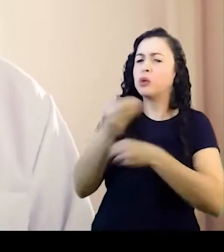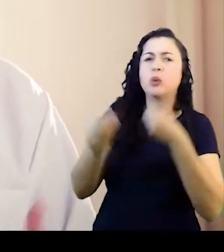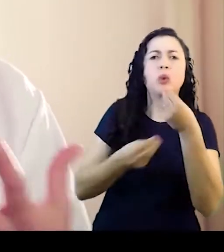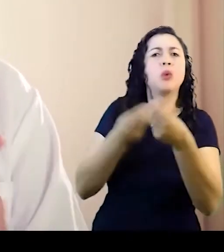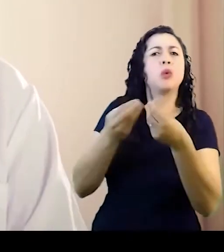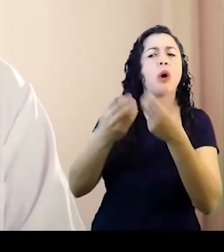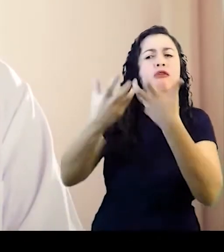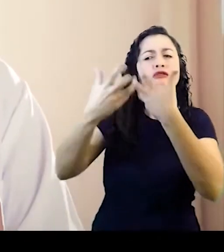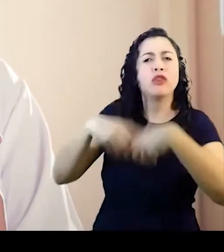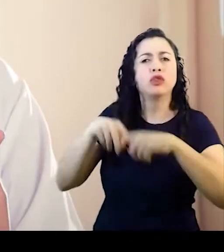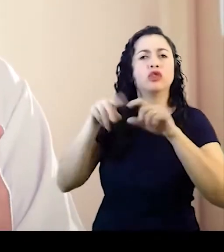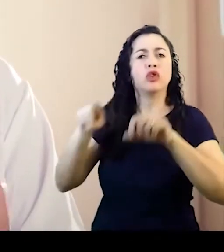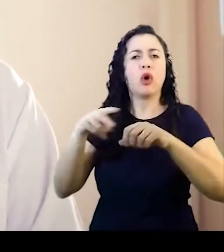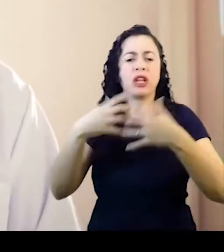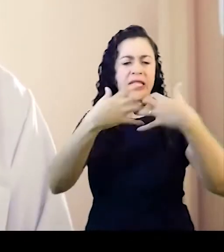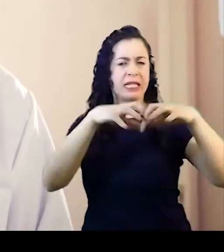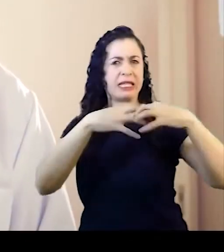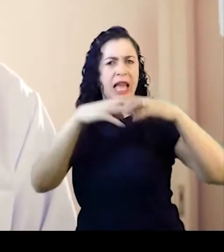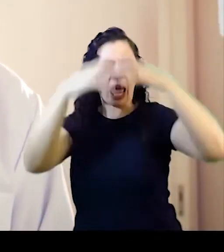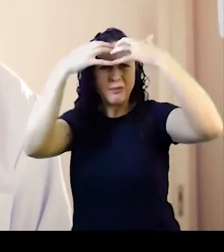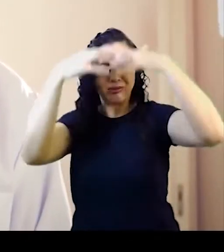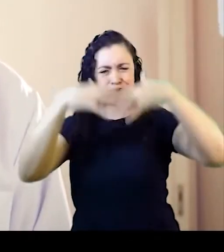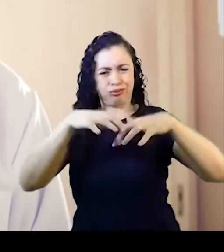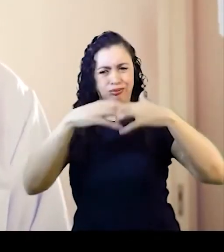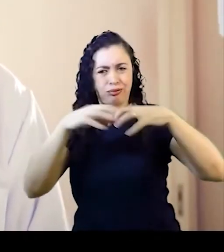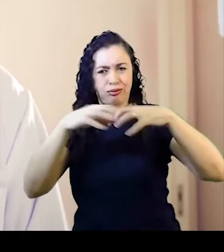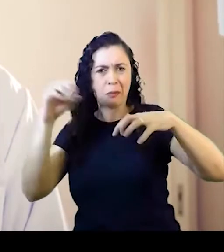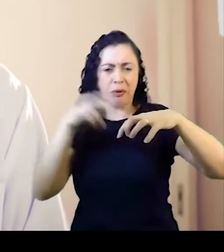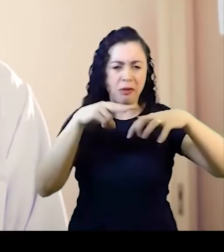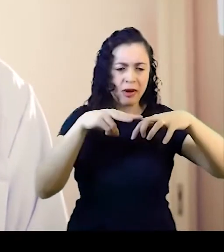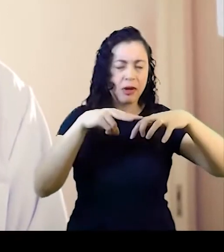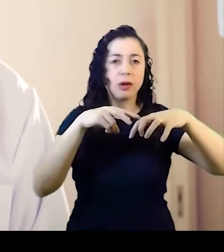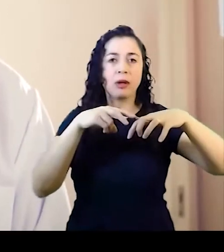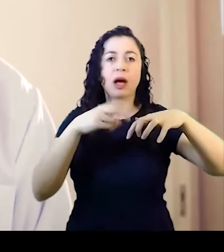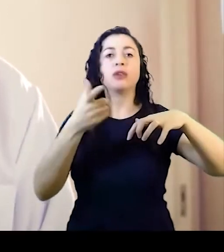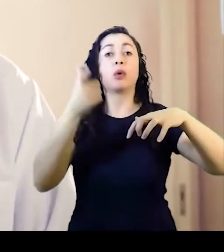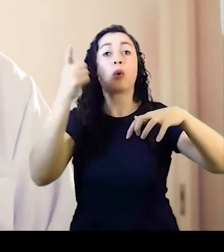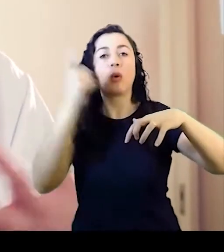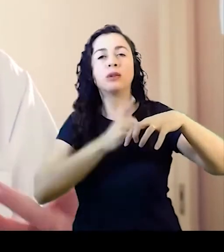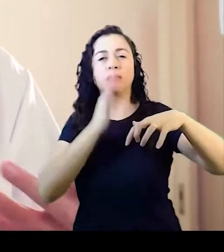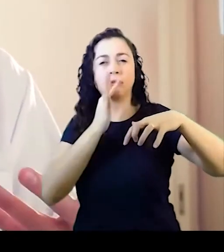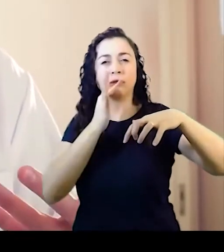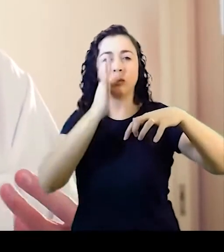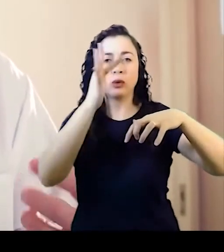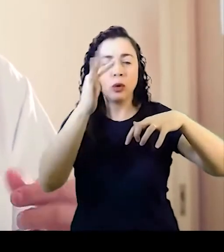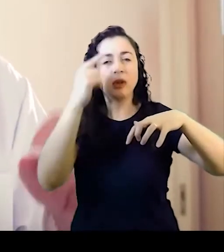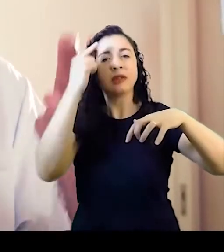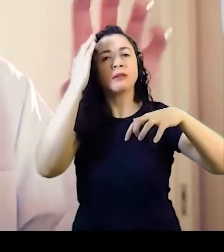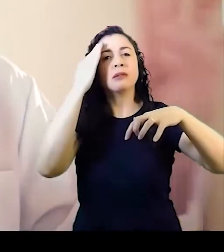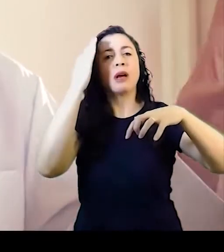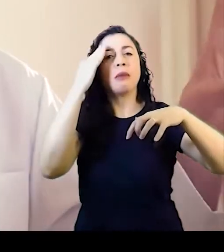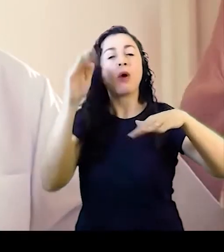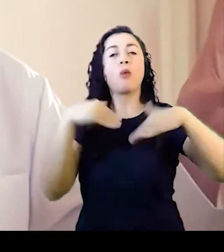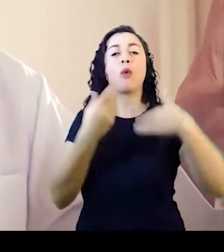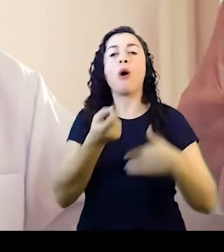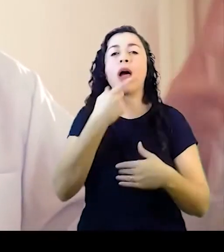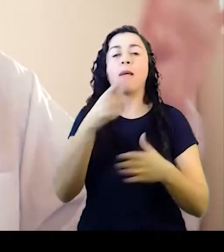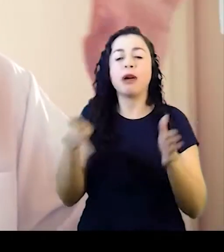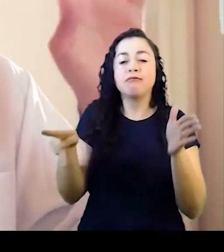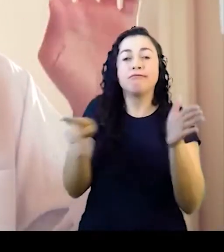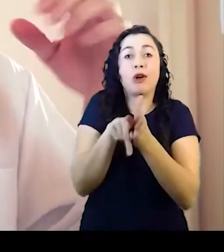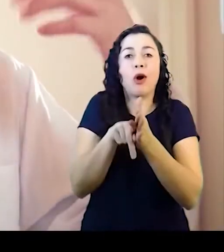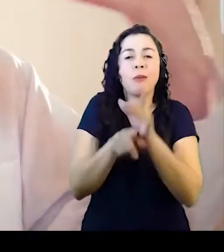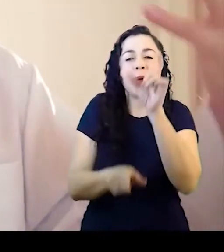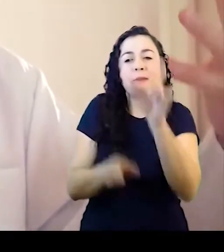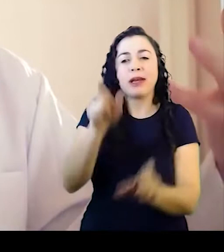para invadir o cérebro, para que nós possamos eventualmente até pensar em medicamentos que sejam específicos para pacientes